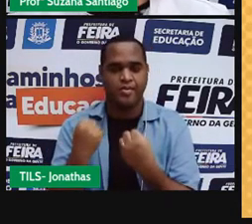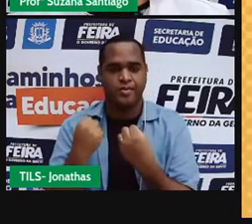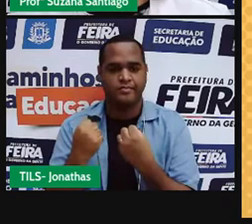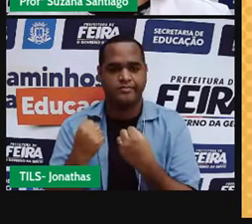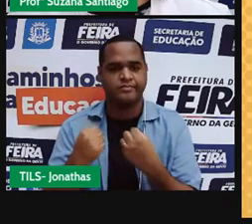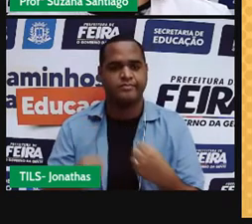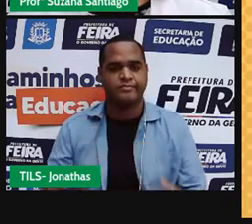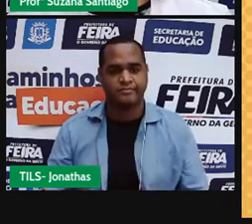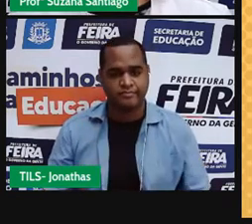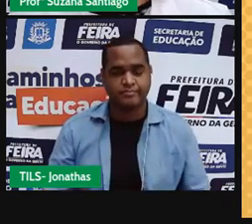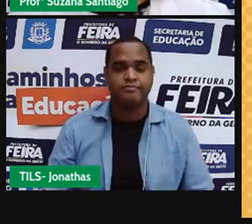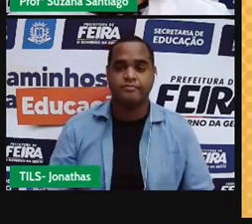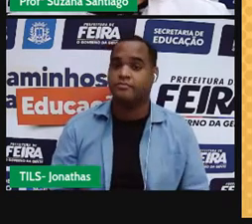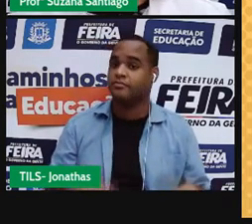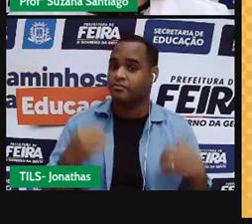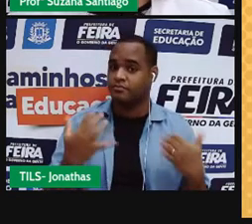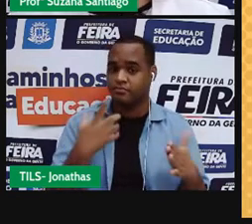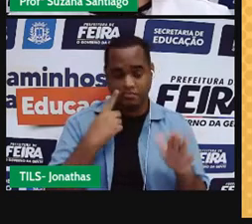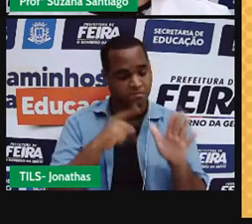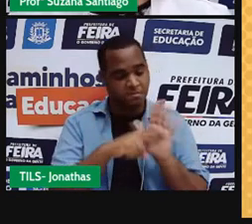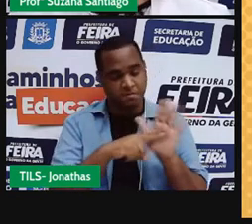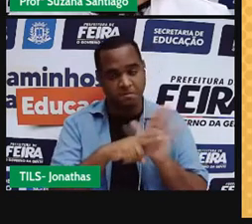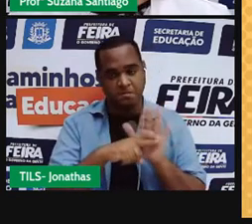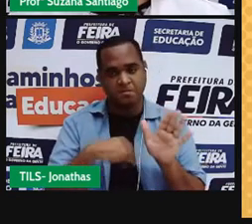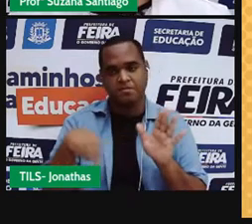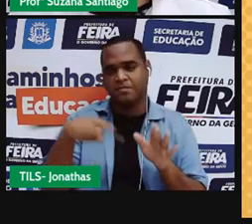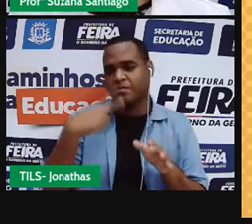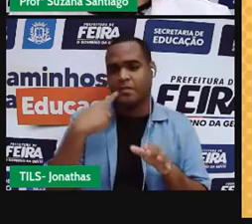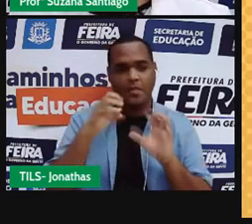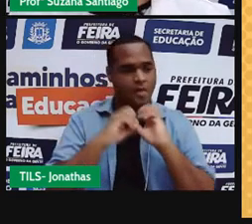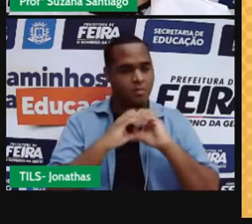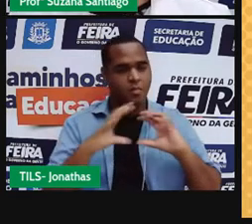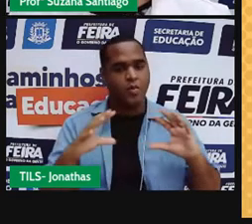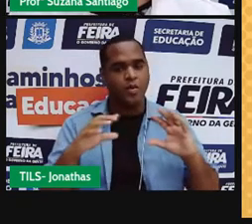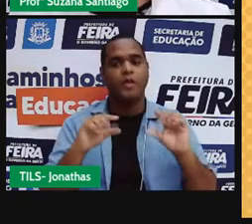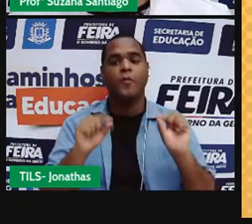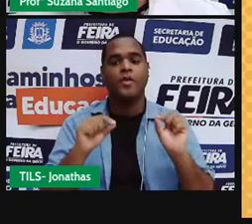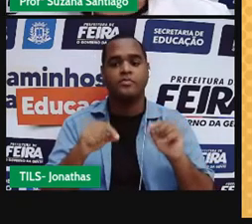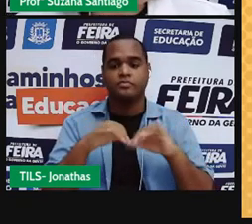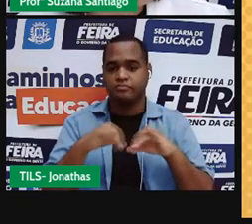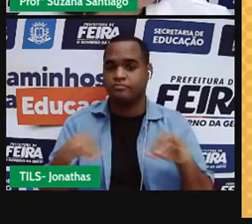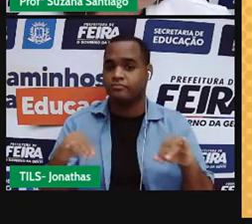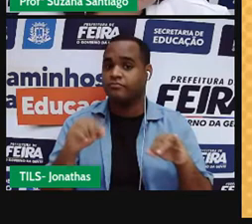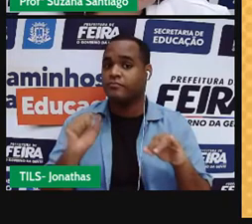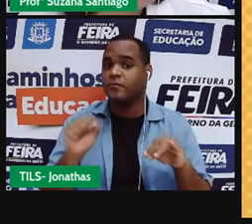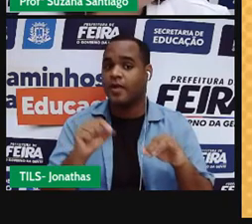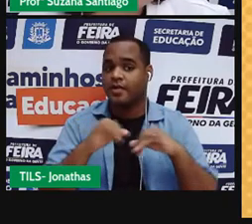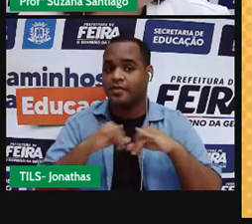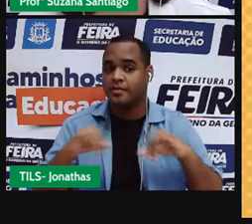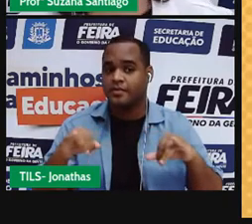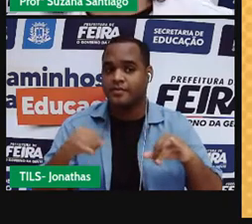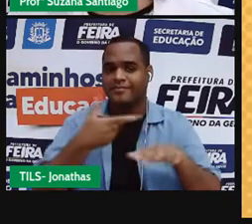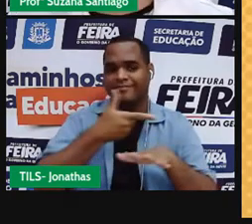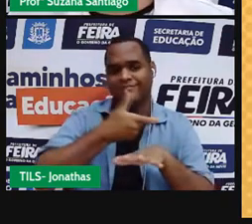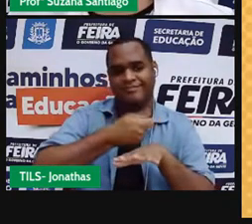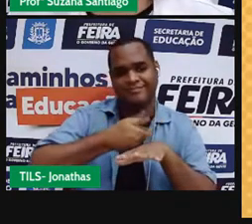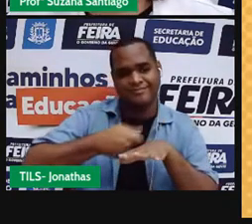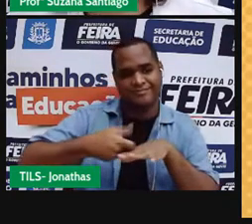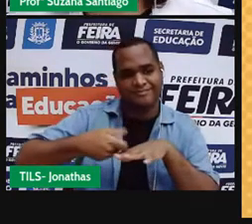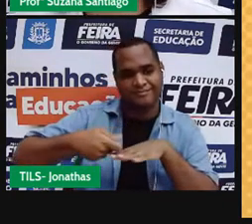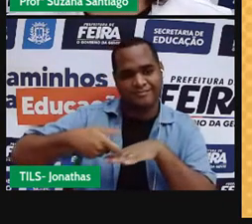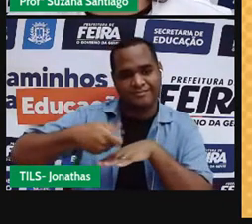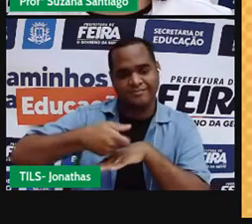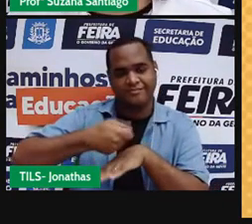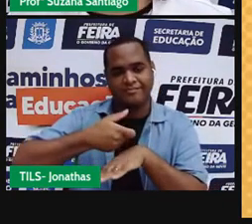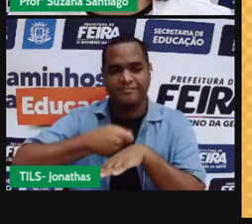Isso aí. E a gente fez a pesquisa e a gente descobriu que essa notícia é... fake, gente. Essa